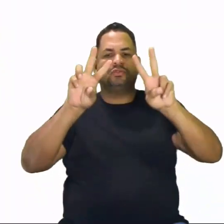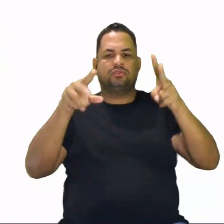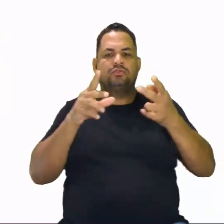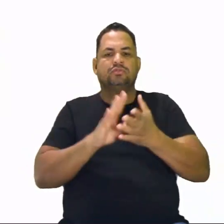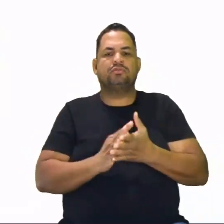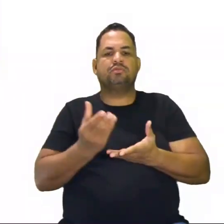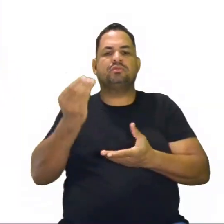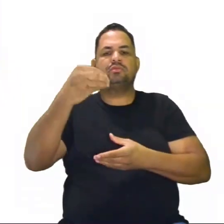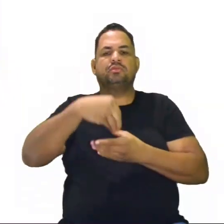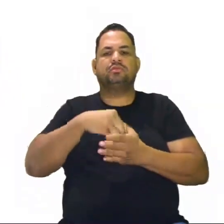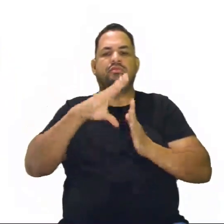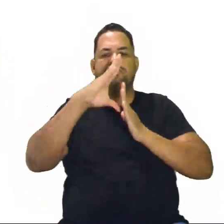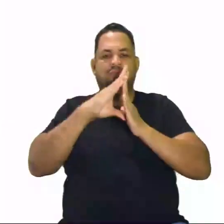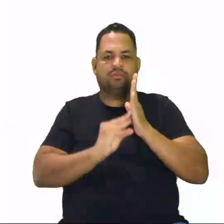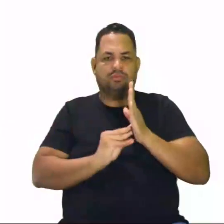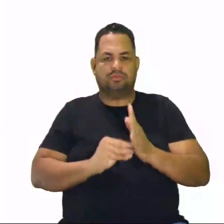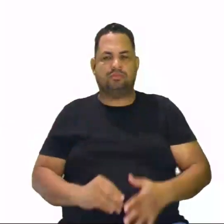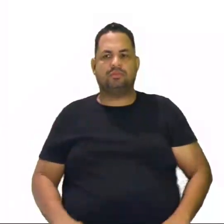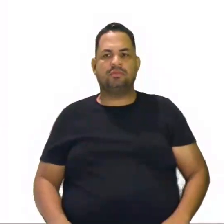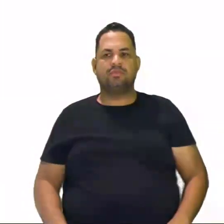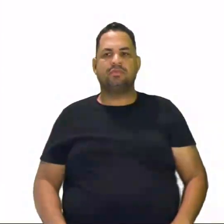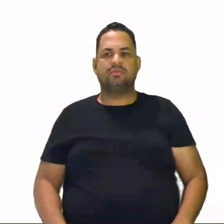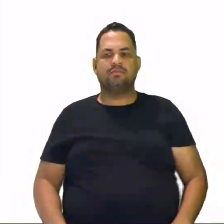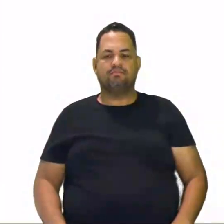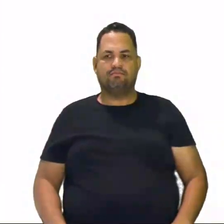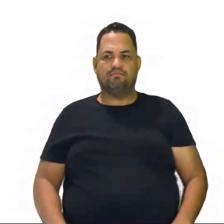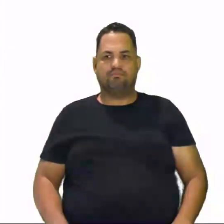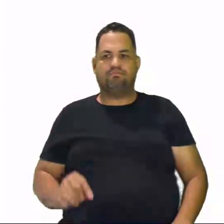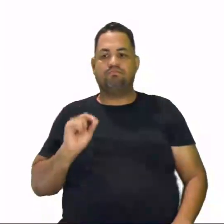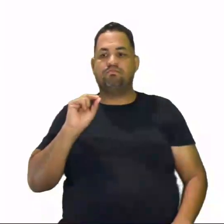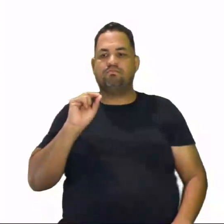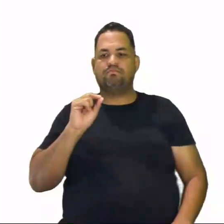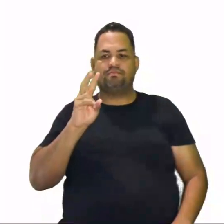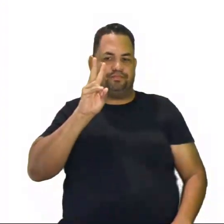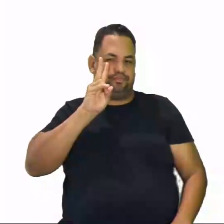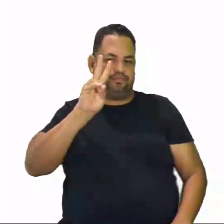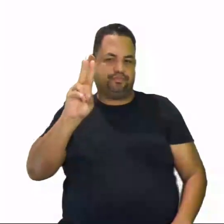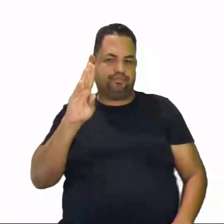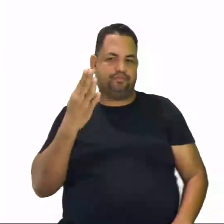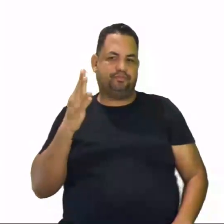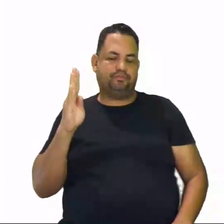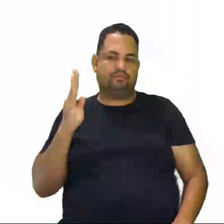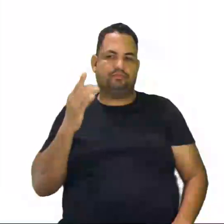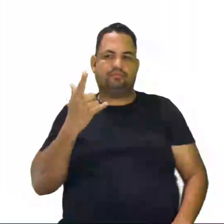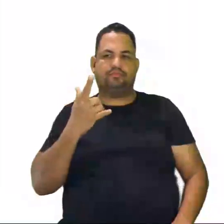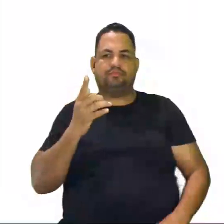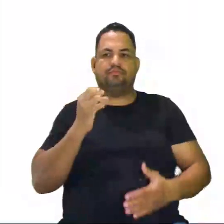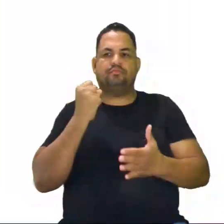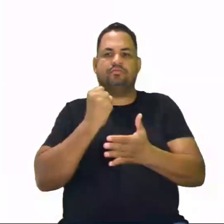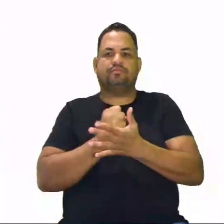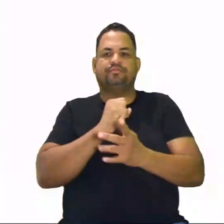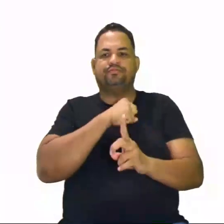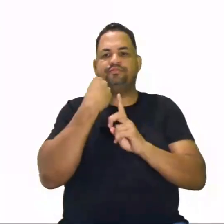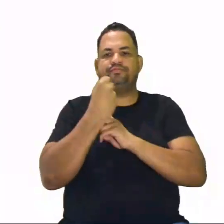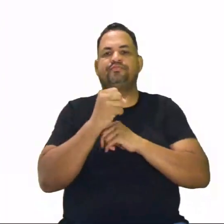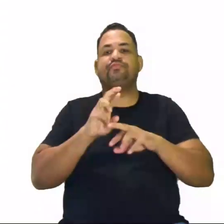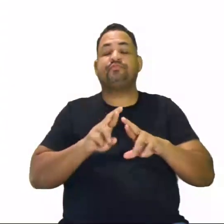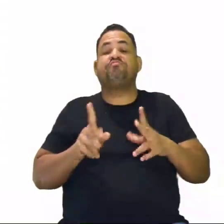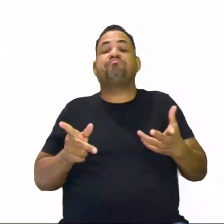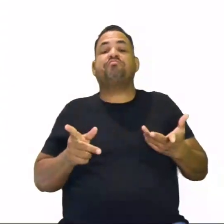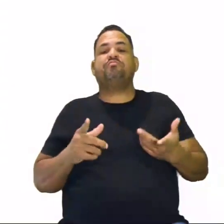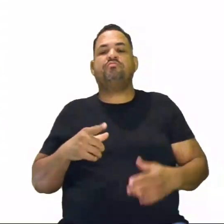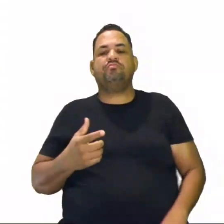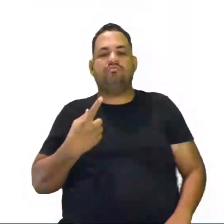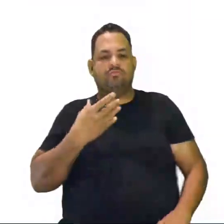esse conteúdo. Então, o que é essa visão biológica e o marcador social de